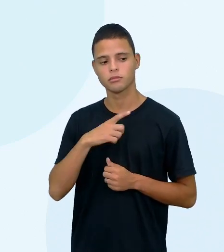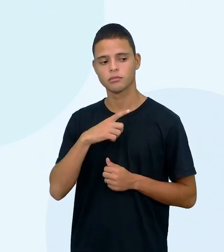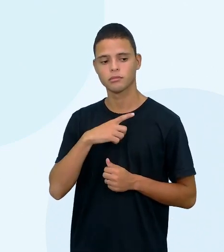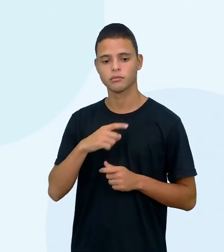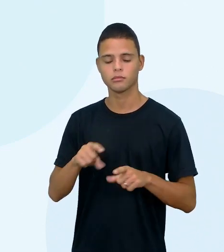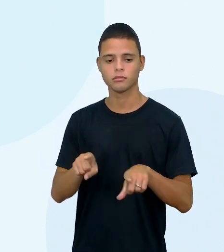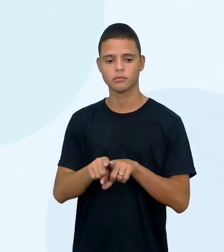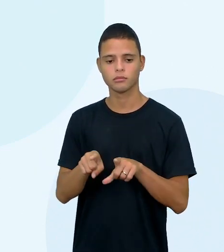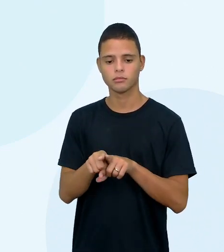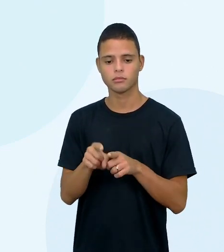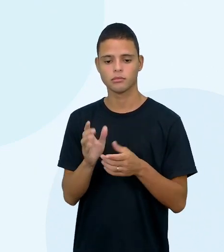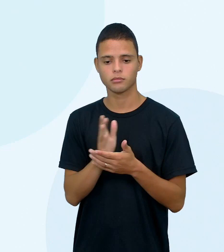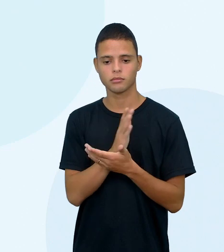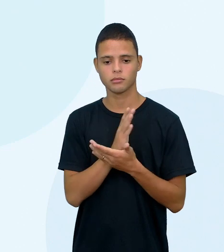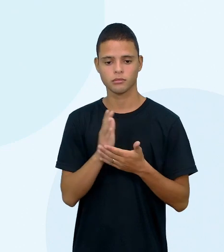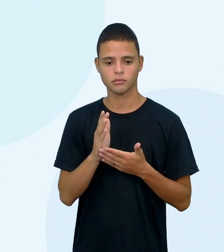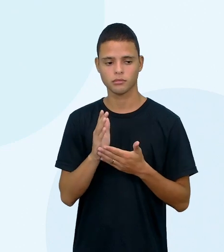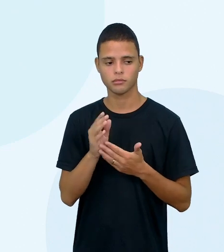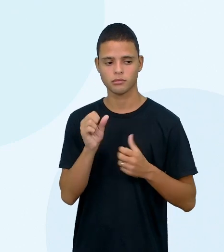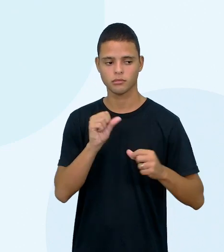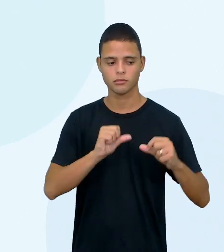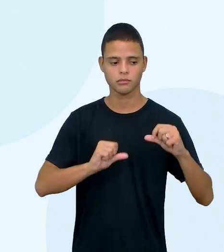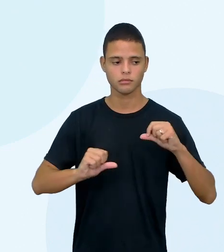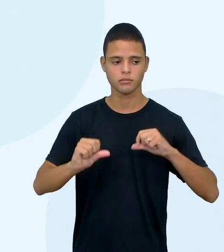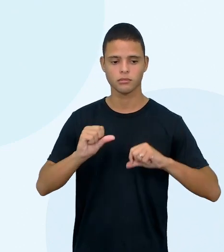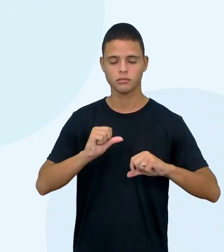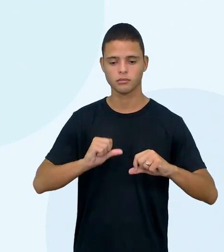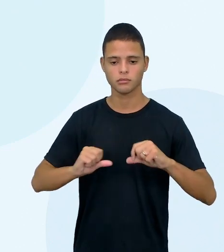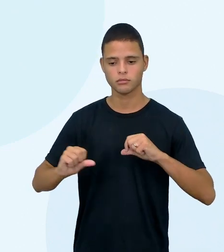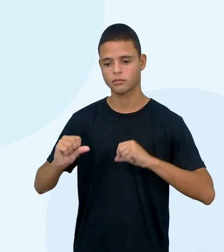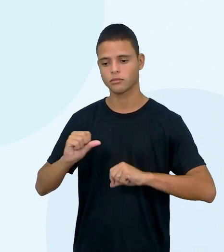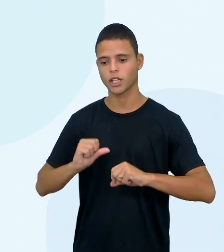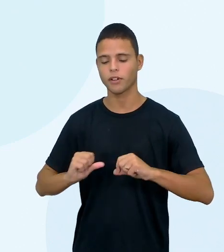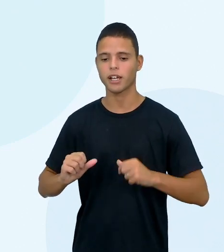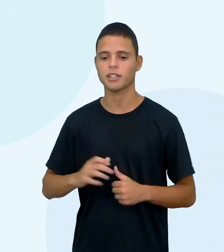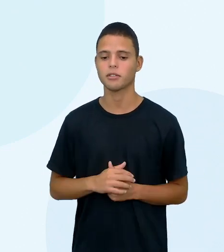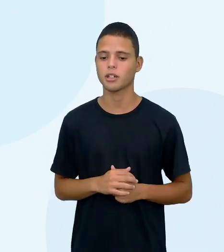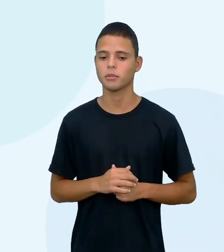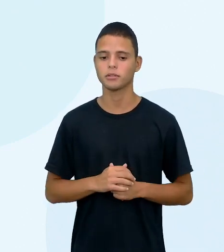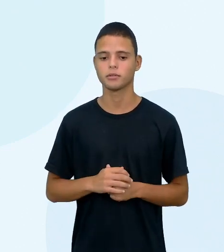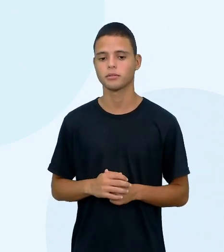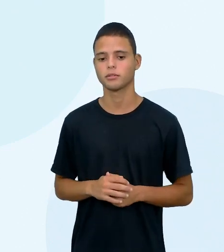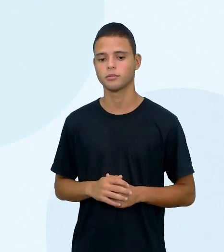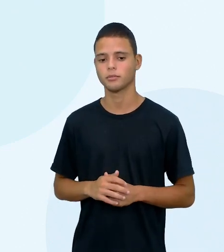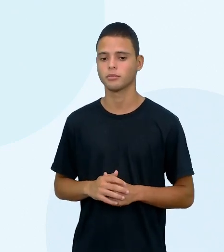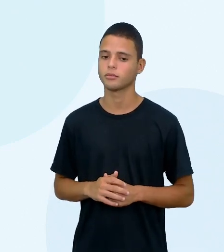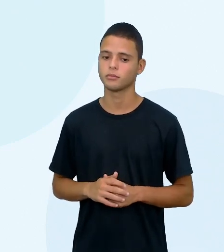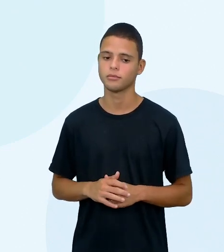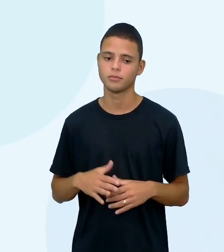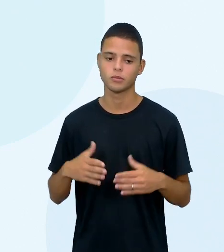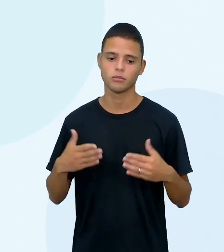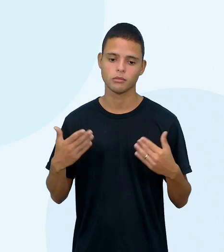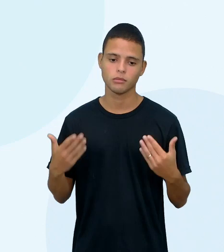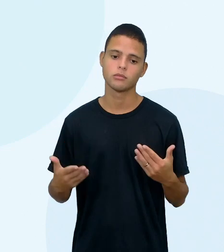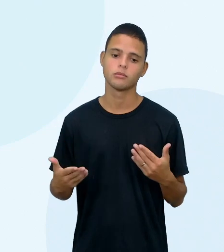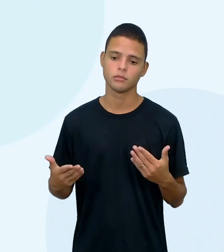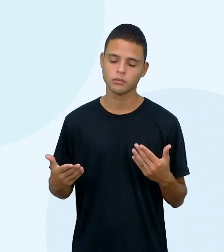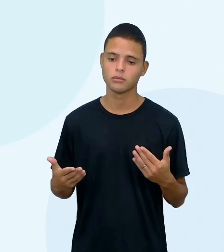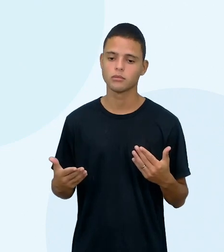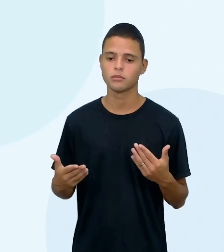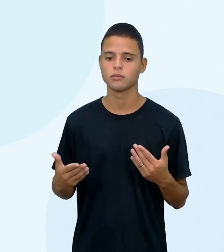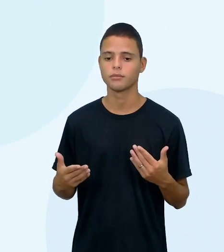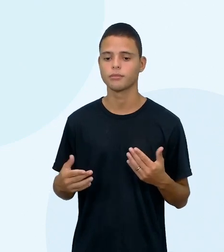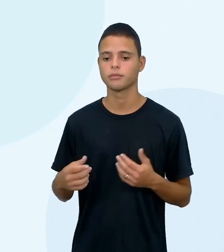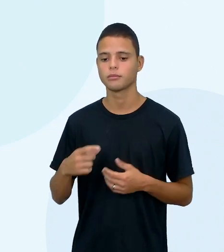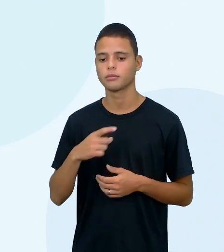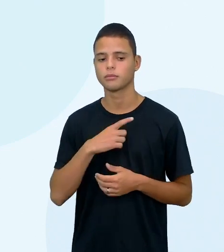fenômenos químicos. Nesse fenômeno, a gente vai ter aí a ação enzimática. Então, é aí onde vai